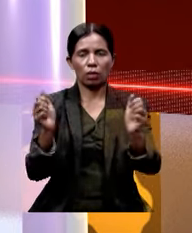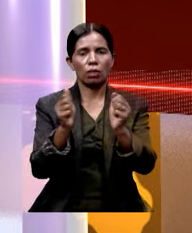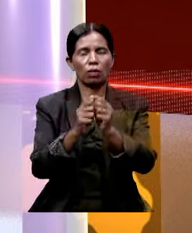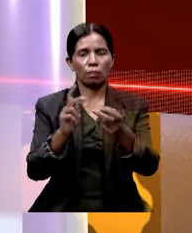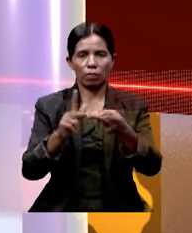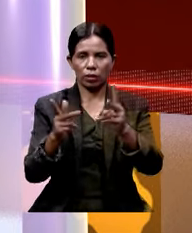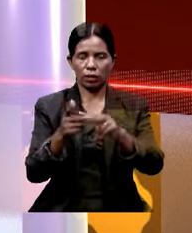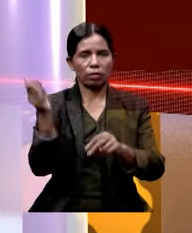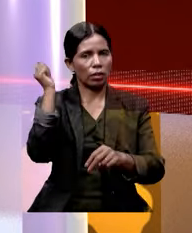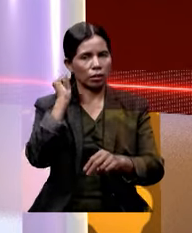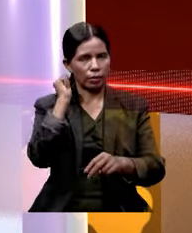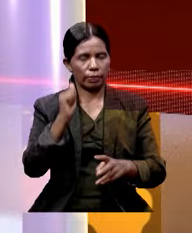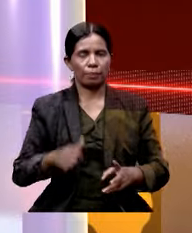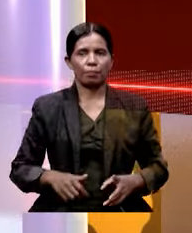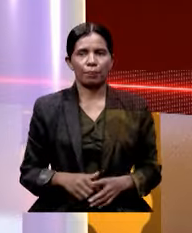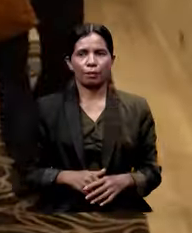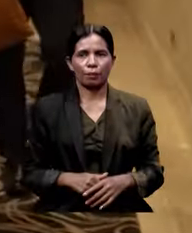ASEAN.